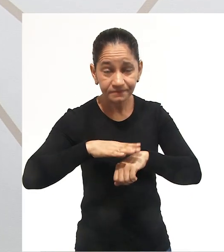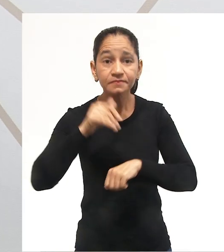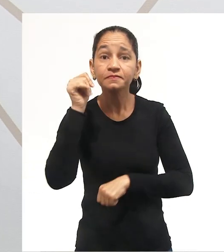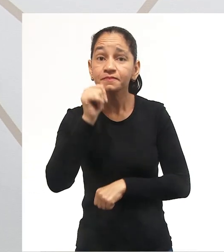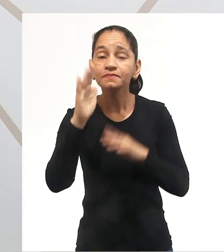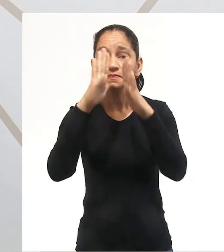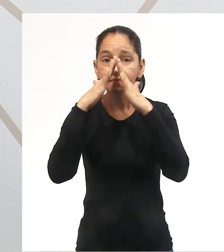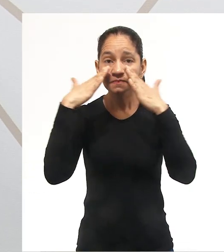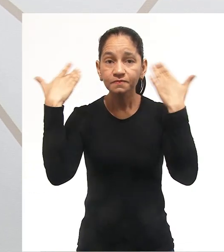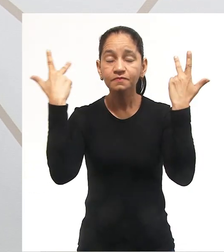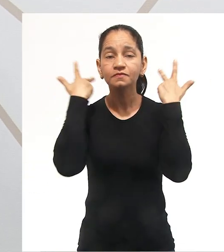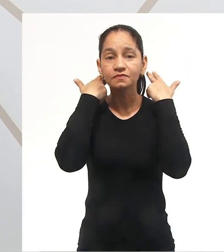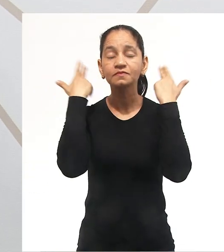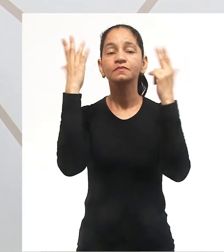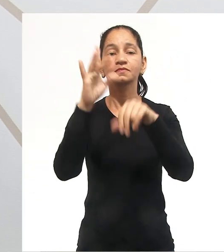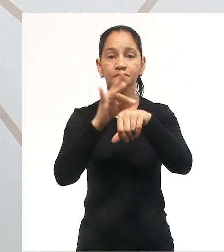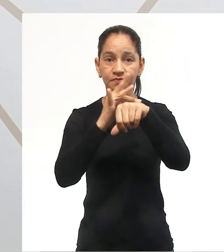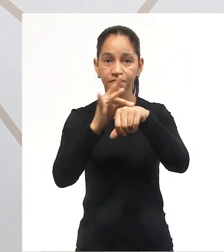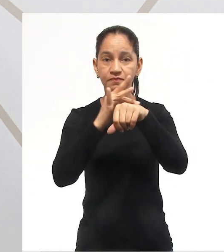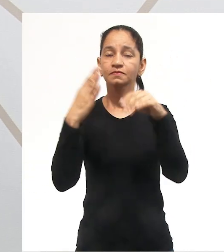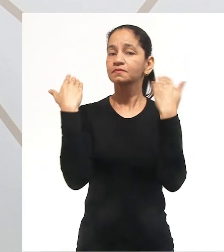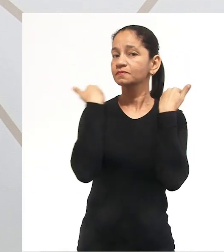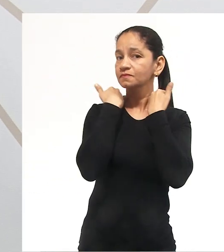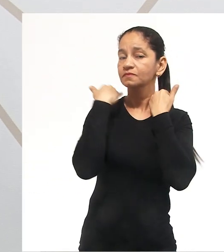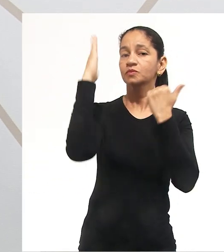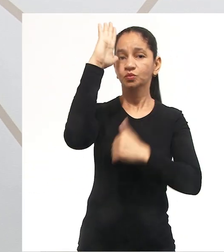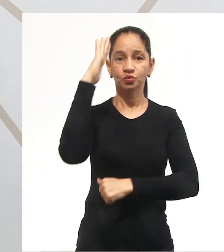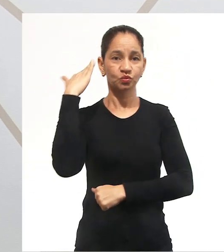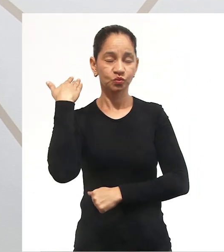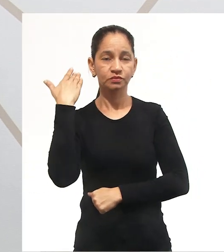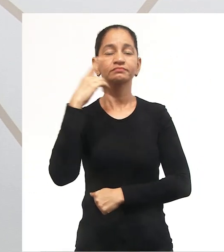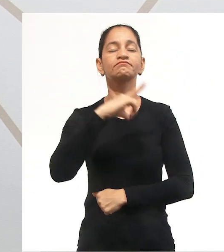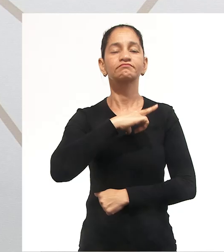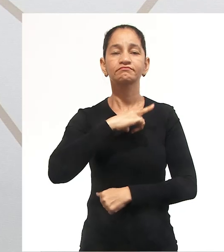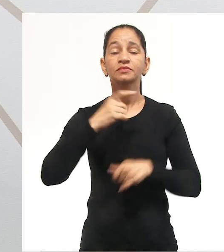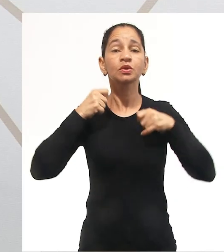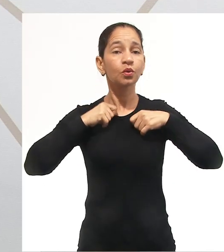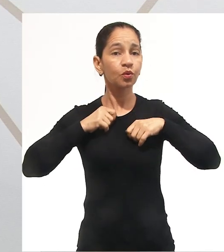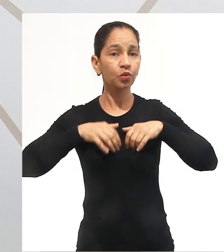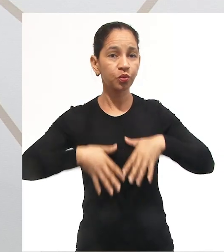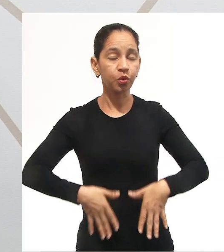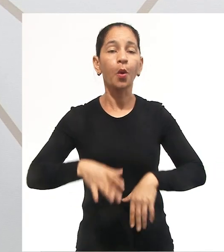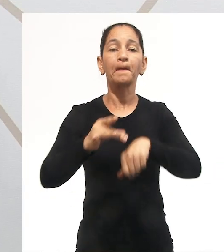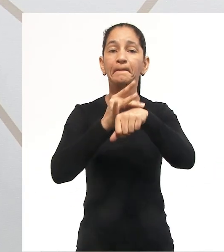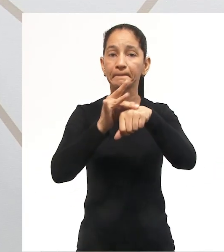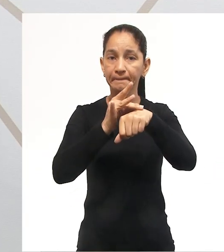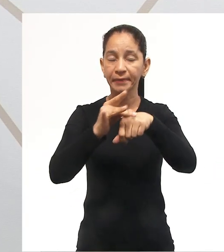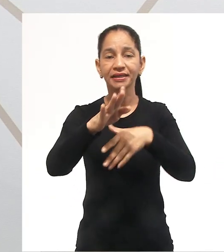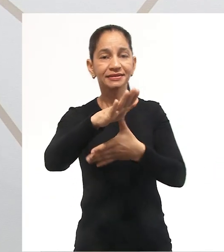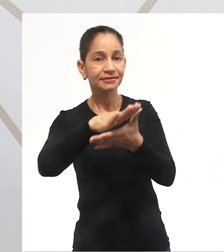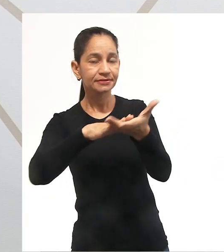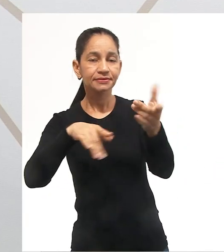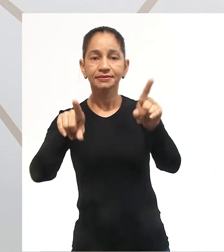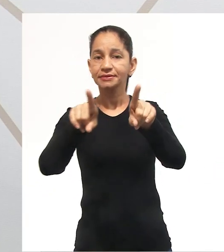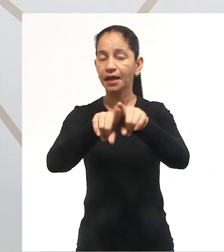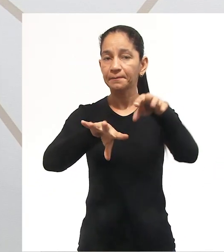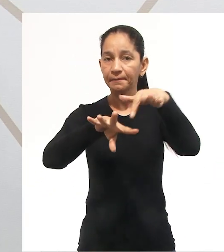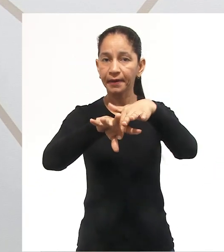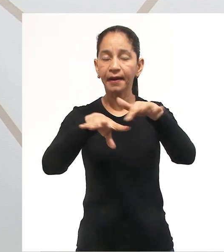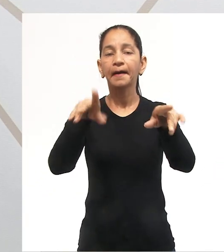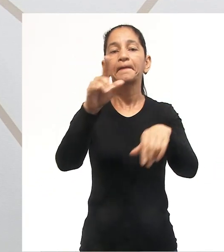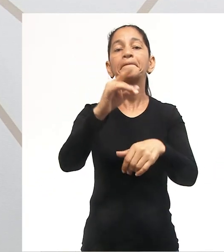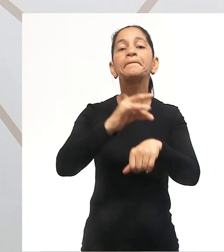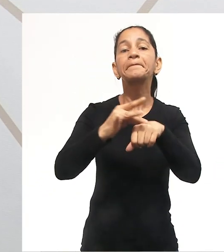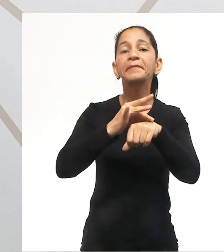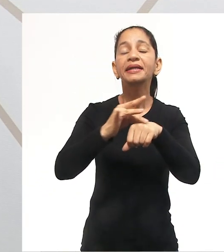Eu sou uma mulher parda, de cabelos pretos na altura do ombro, lisos. Estou com um vestido preto, sandálias pretas, estou sentada em